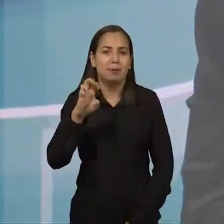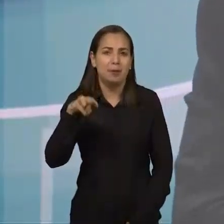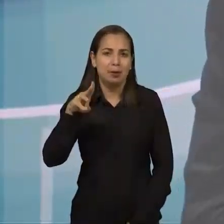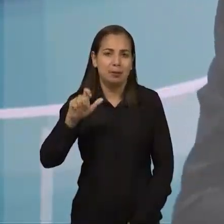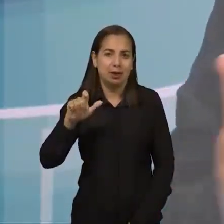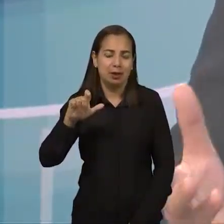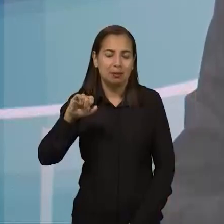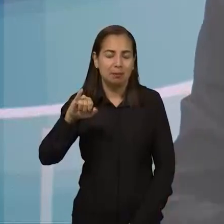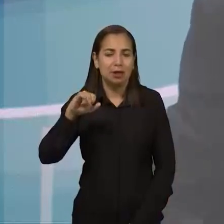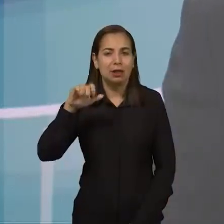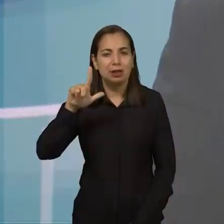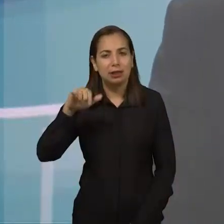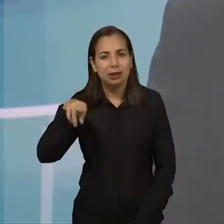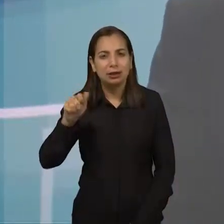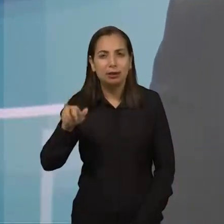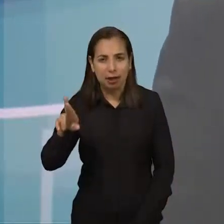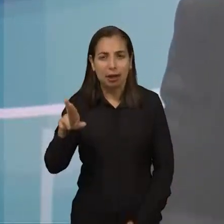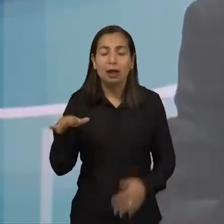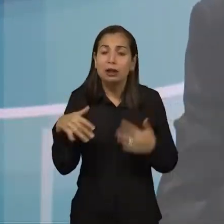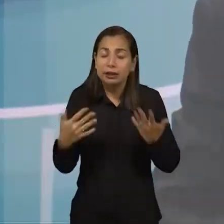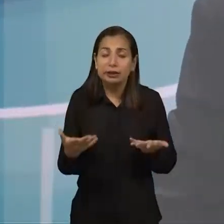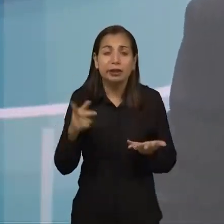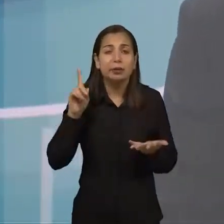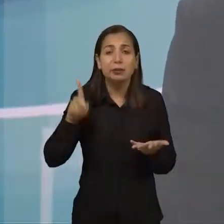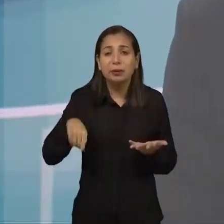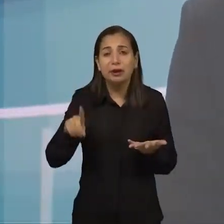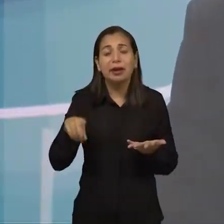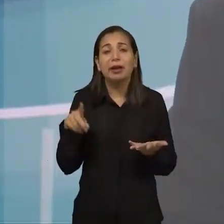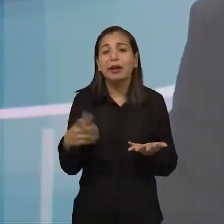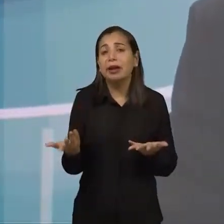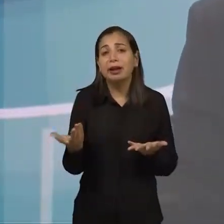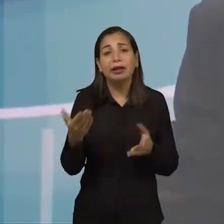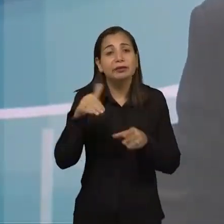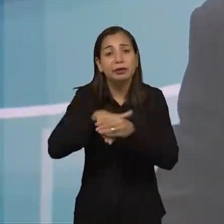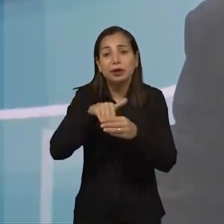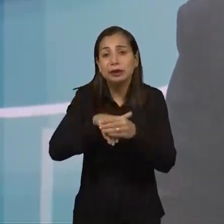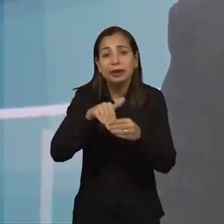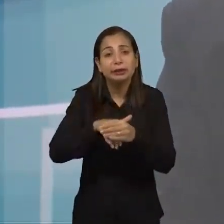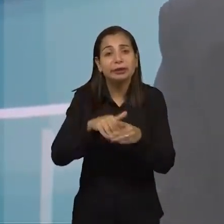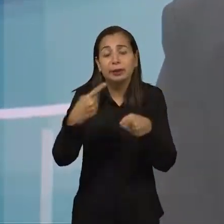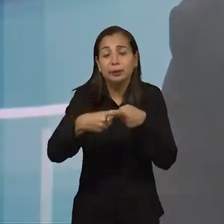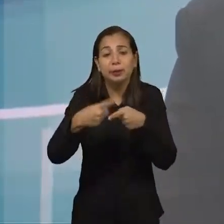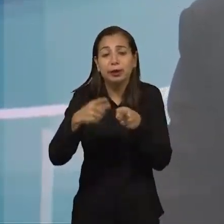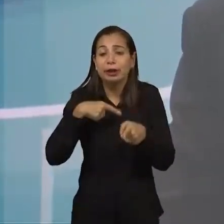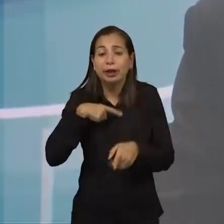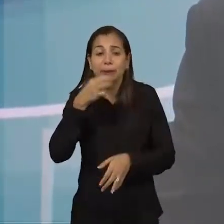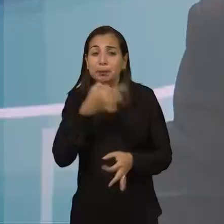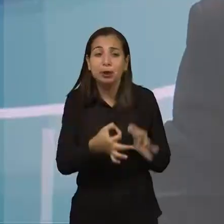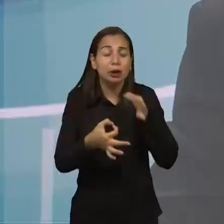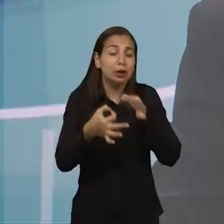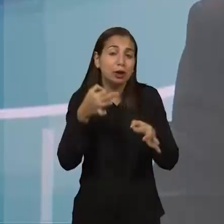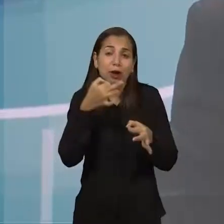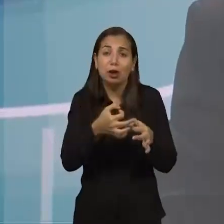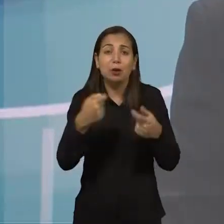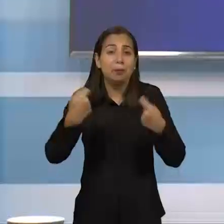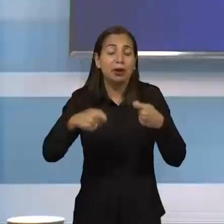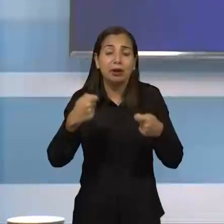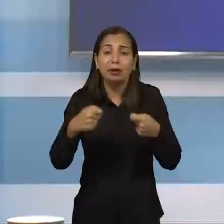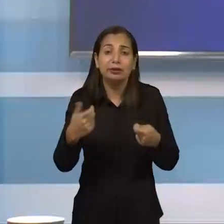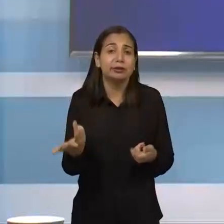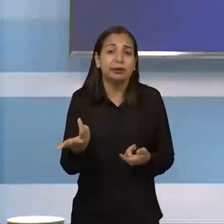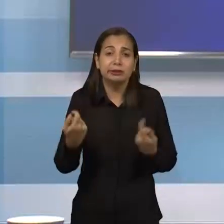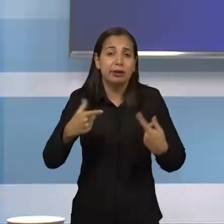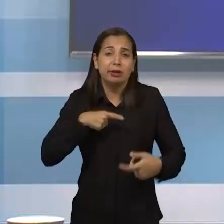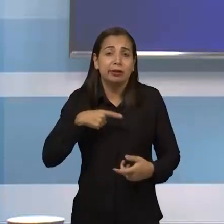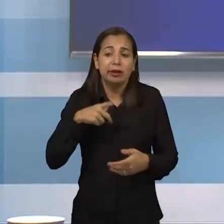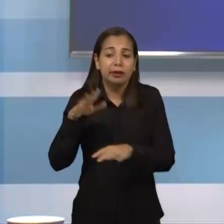faz parte desse padrão de votação com vistas à opinião de novo, pública. Esse